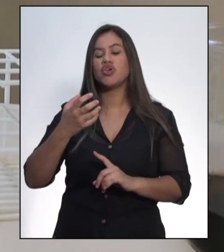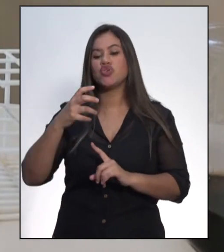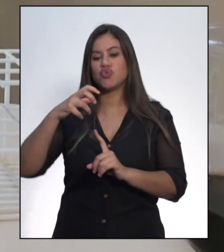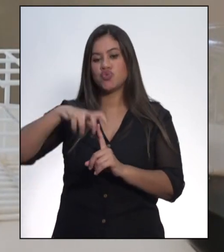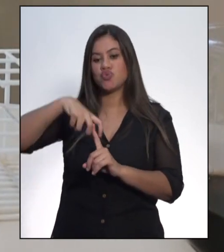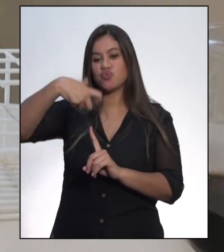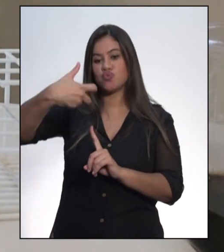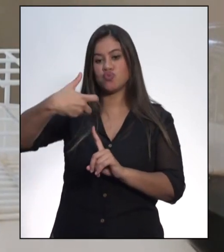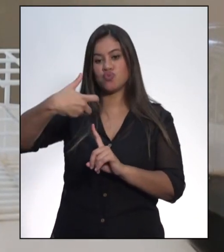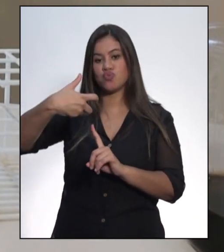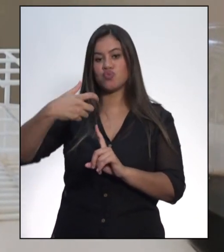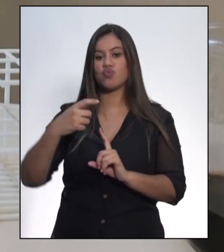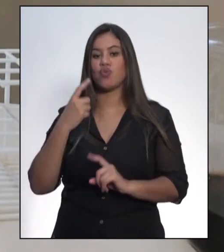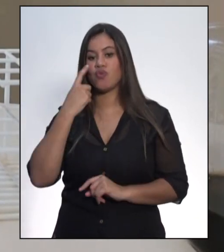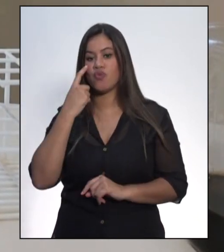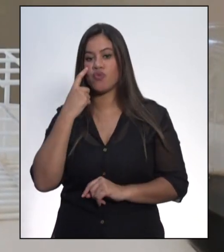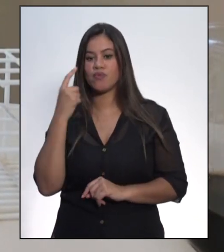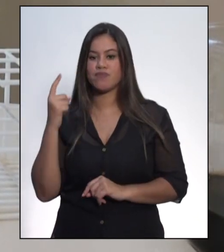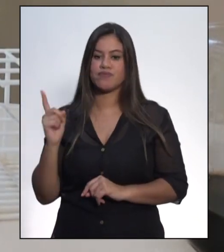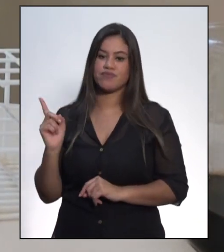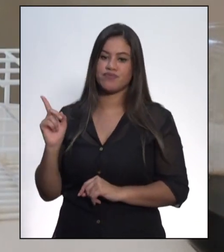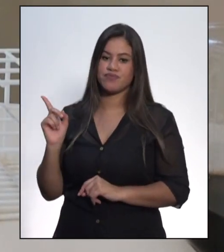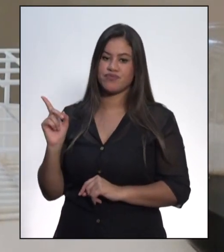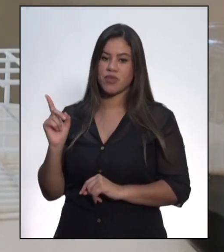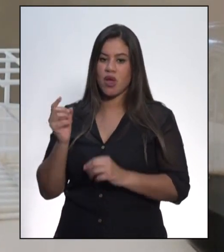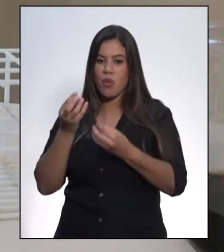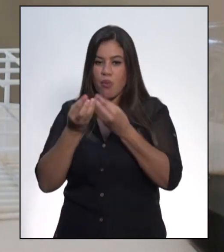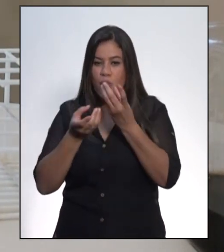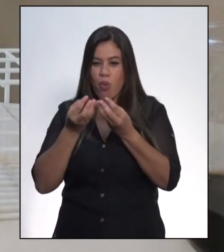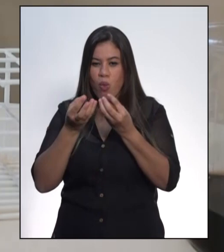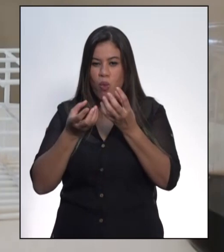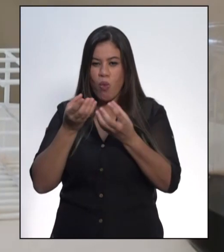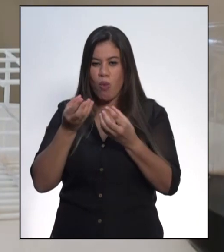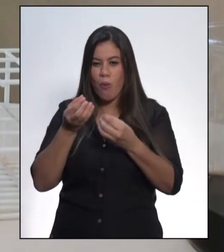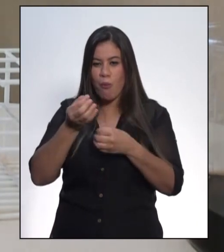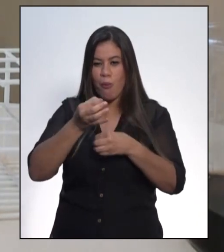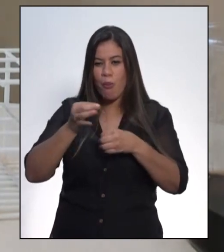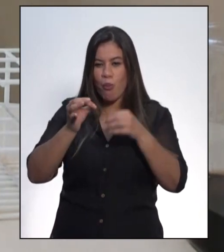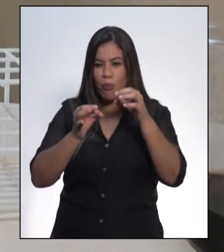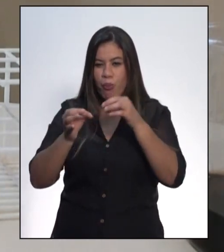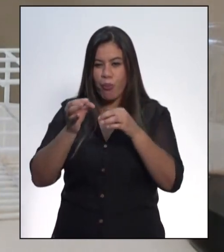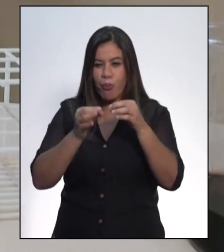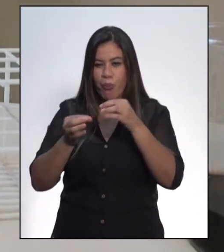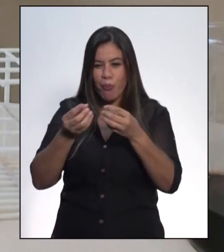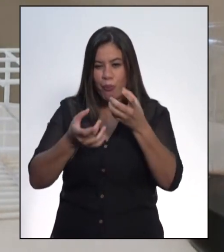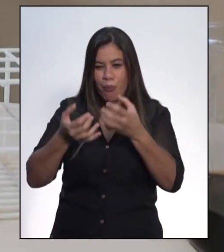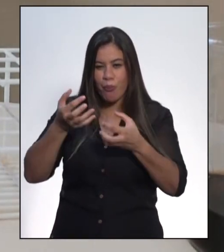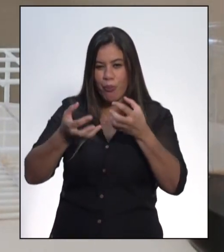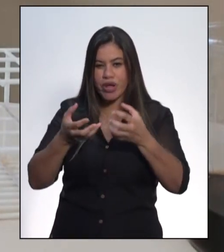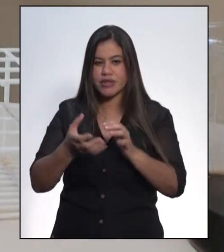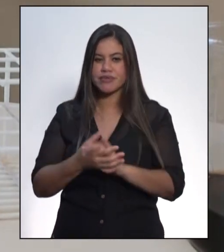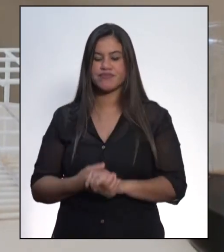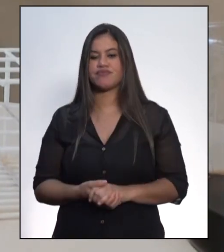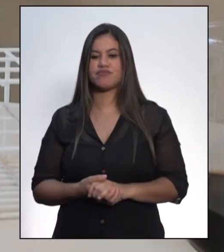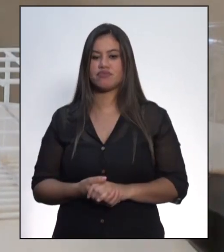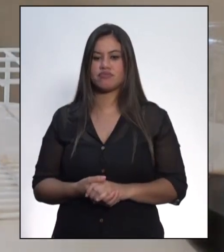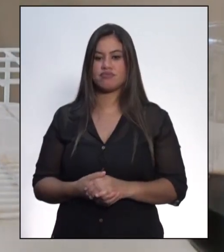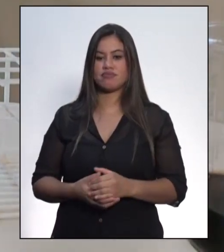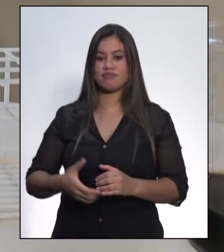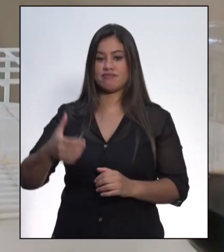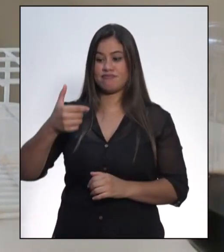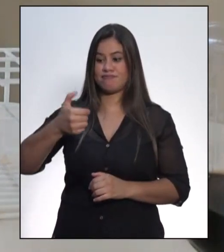gente observar, é possível notar as bolinhas de gás. Vou aquecê-lo, vou tampar para não deixar o